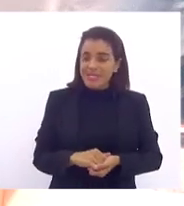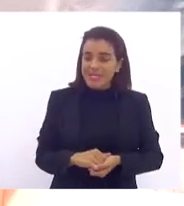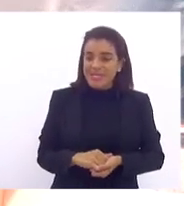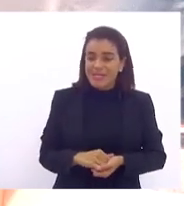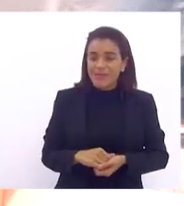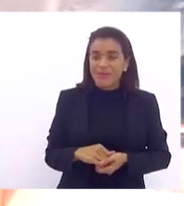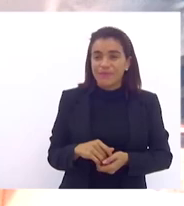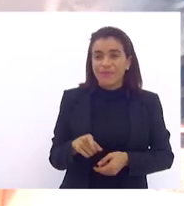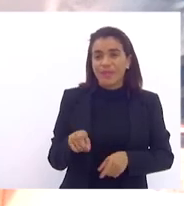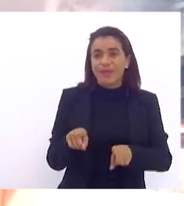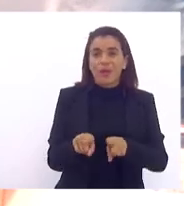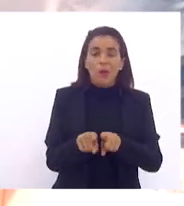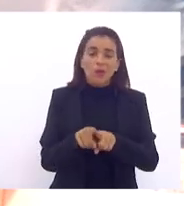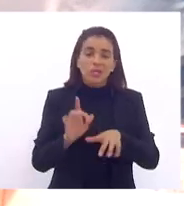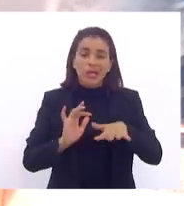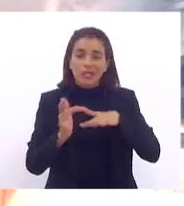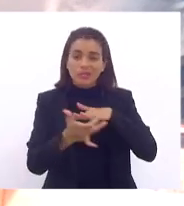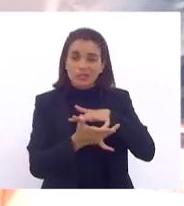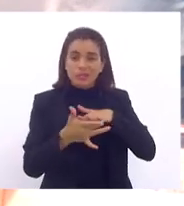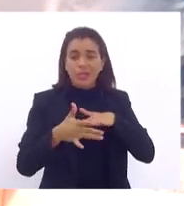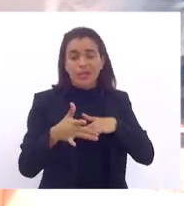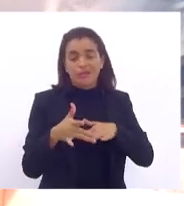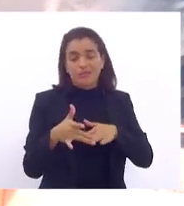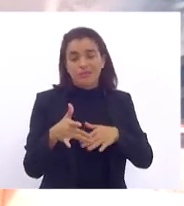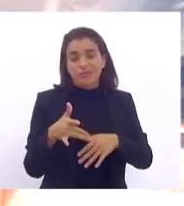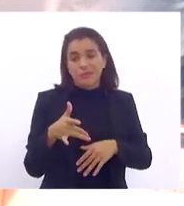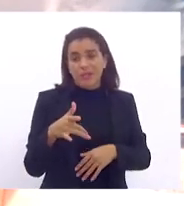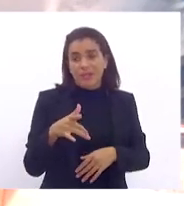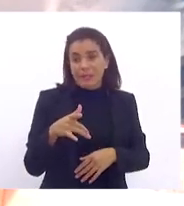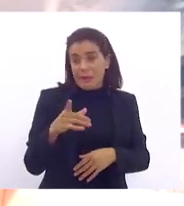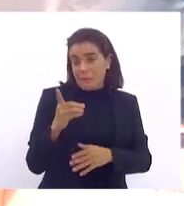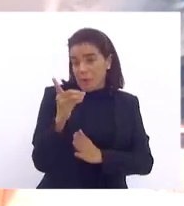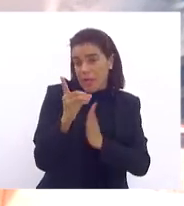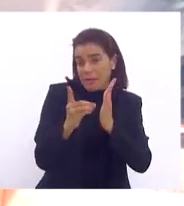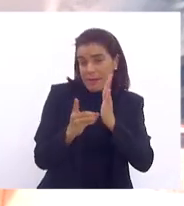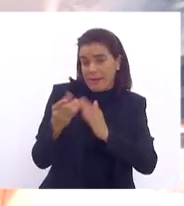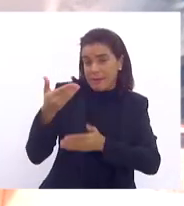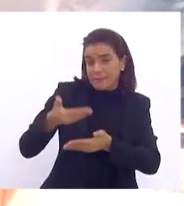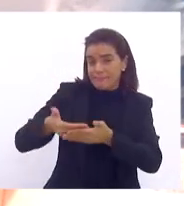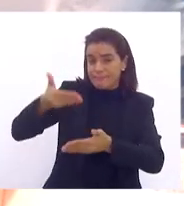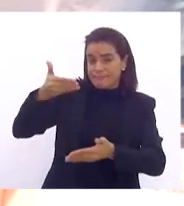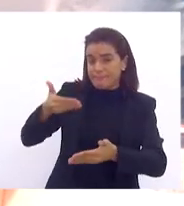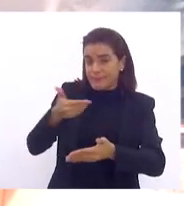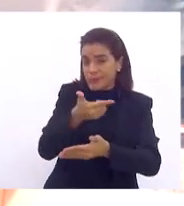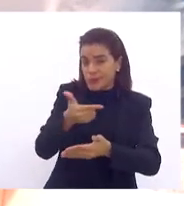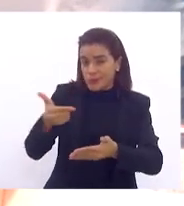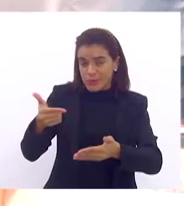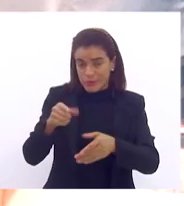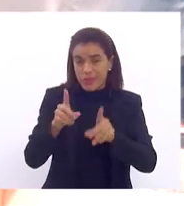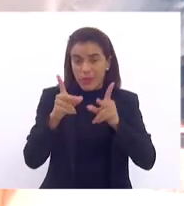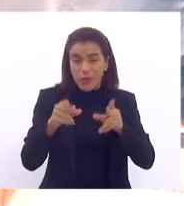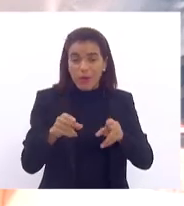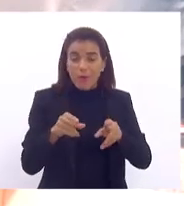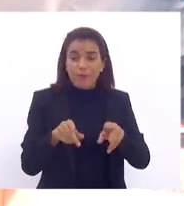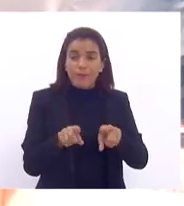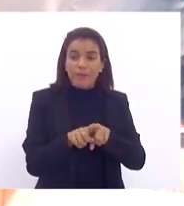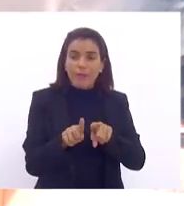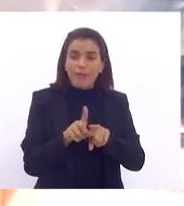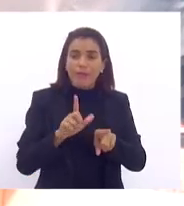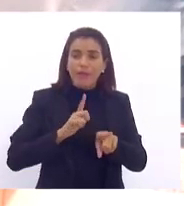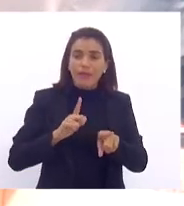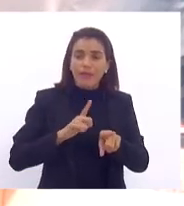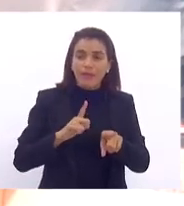antes quo que não at pelo advento das redes sociais se é algo recente do da década passada até então é muito comum e Existem muitos